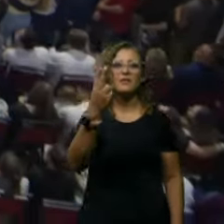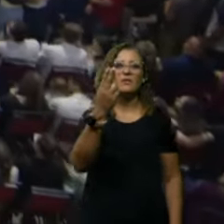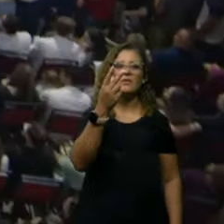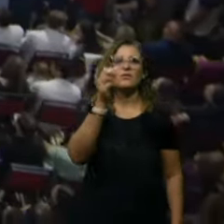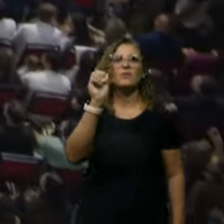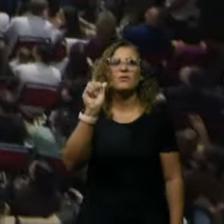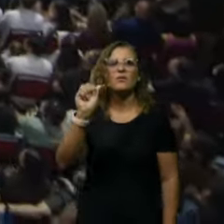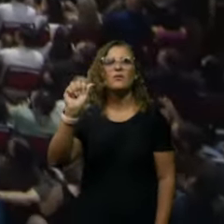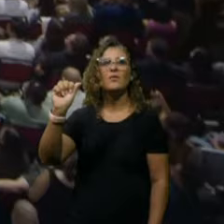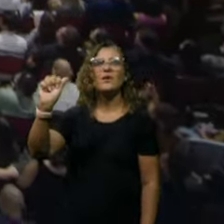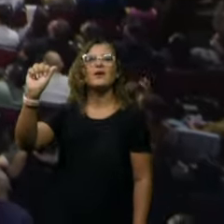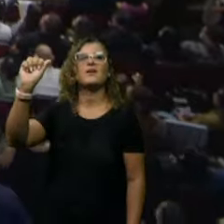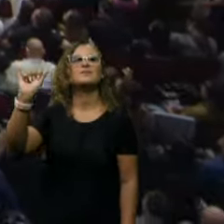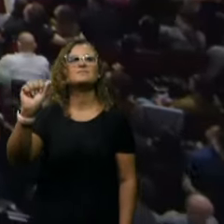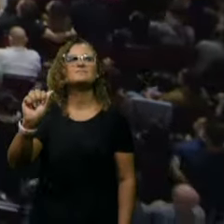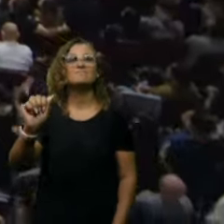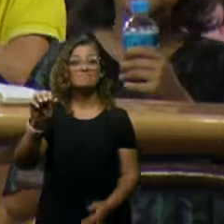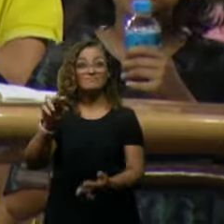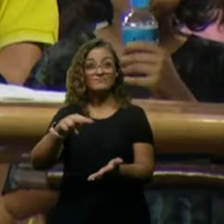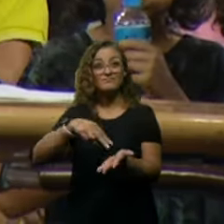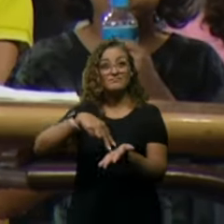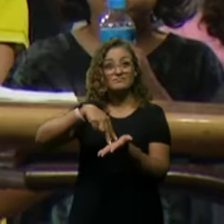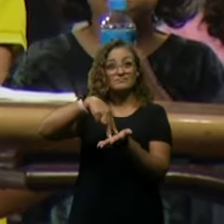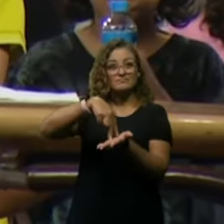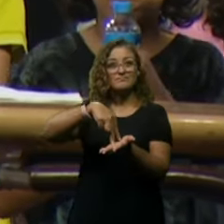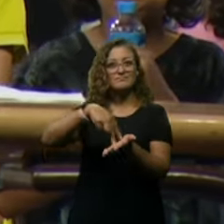coloque de pernas pro lugar